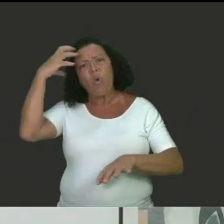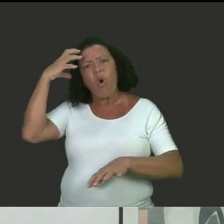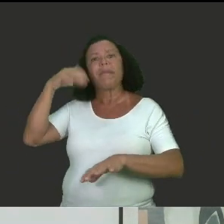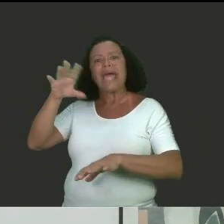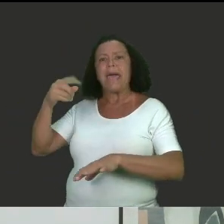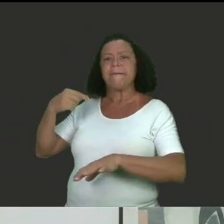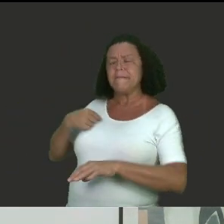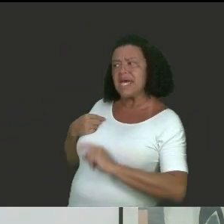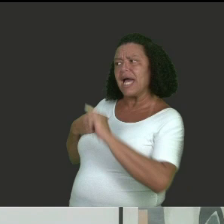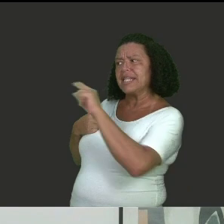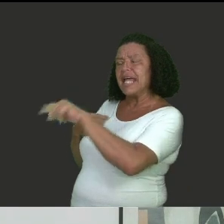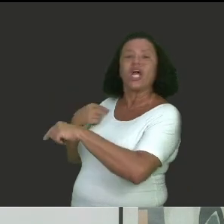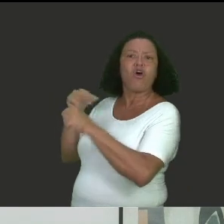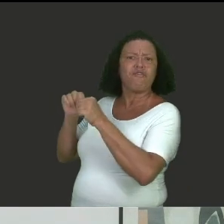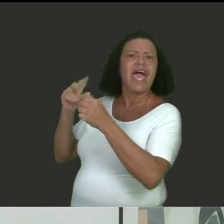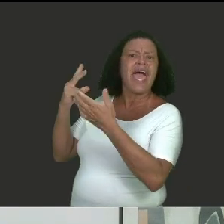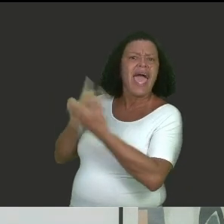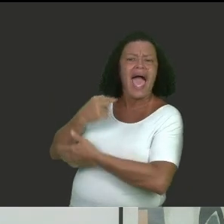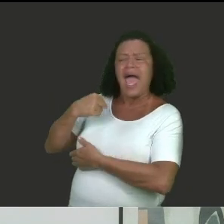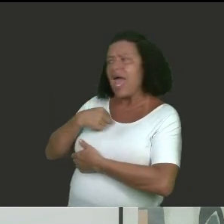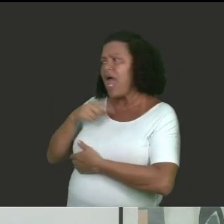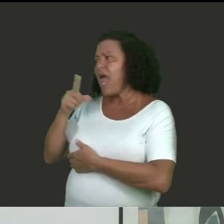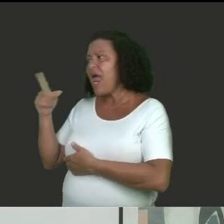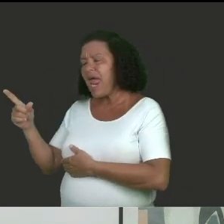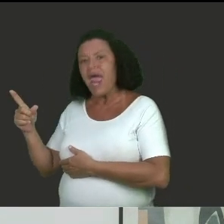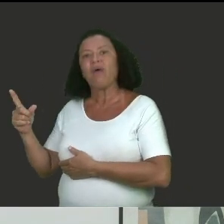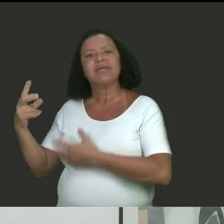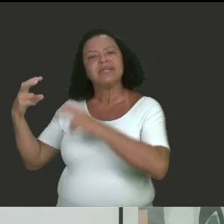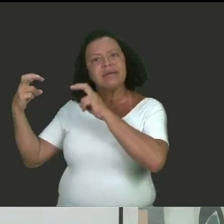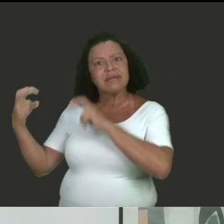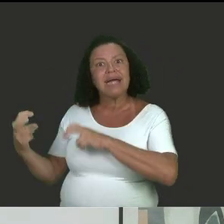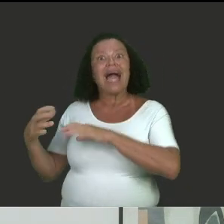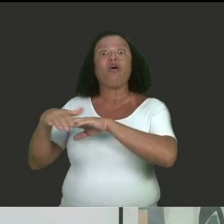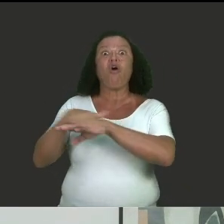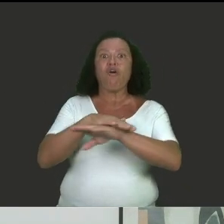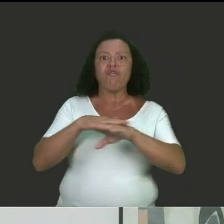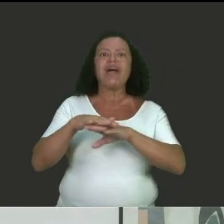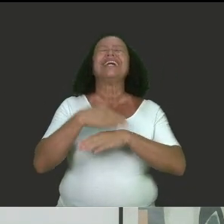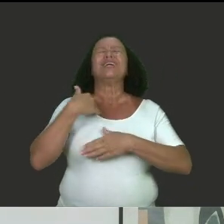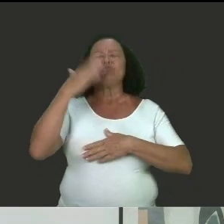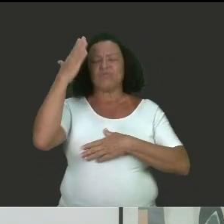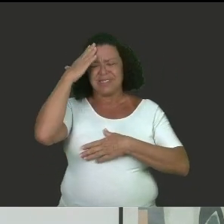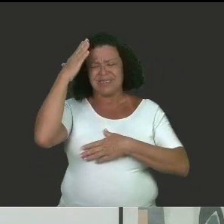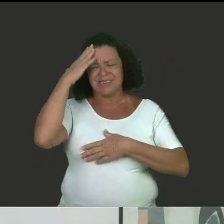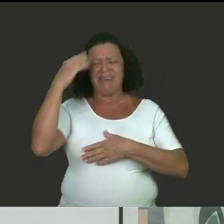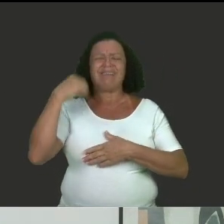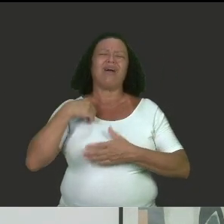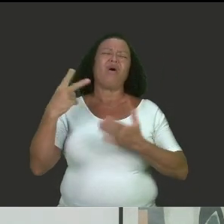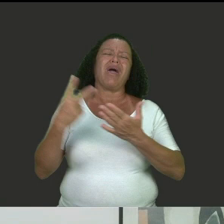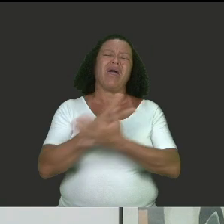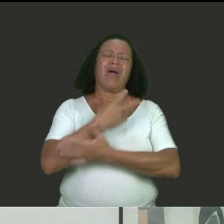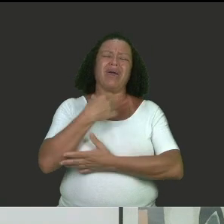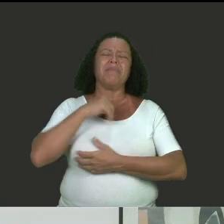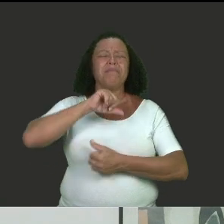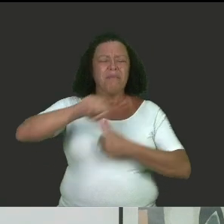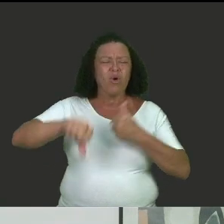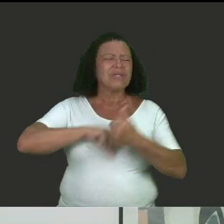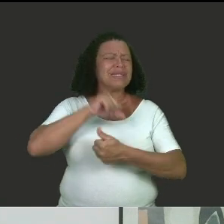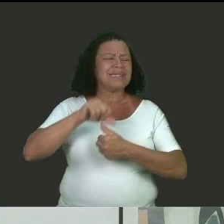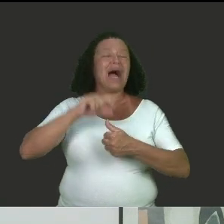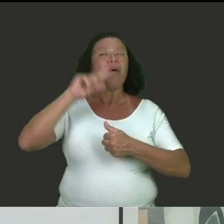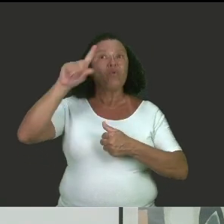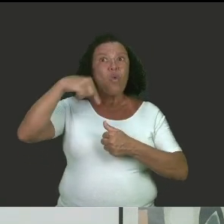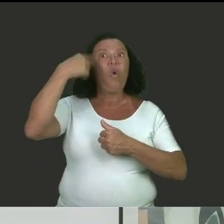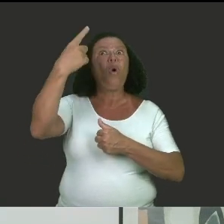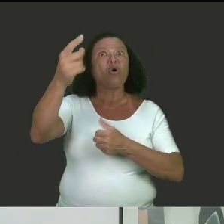de errado? Reconhecer os seus erros para que você possa se transformar. Porque senão, se a gente